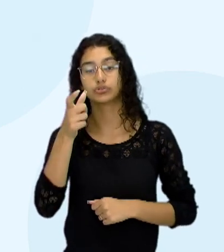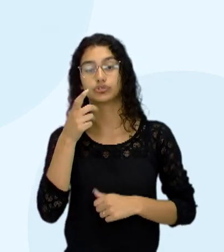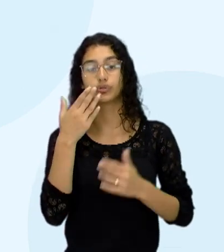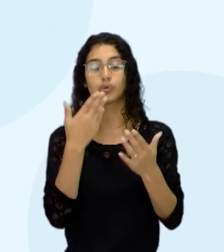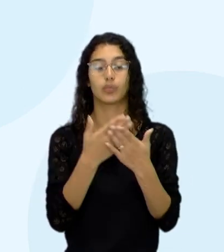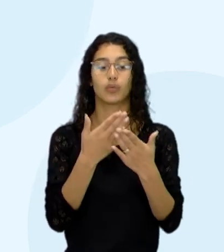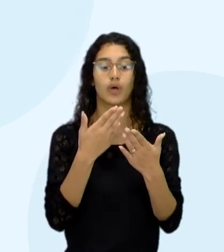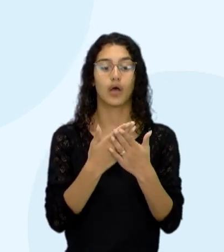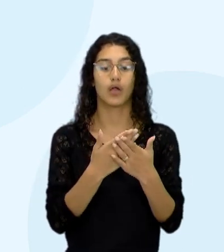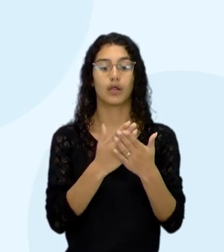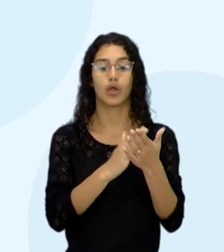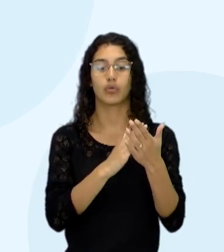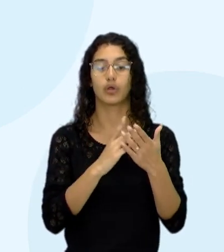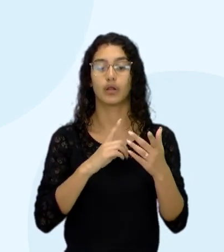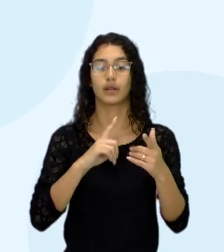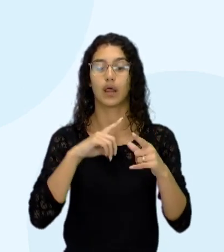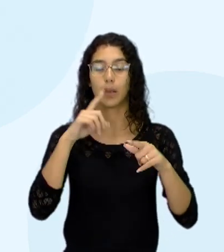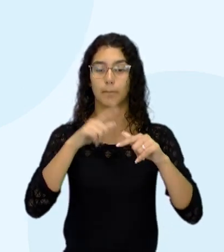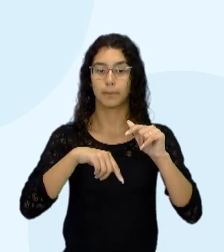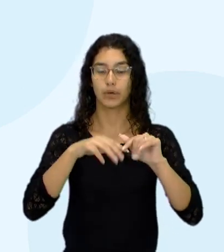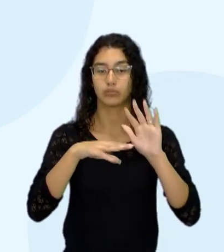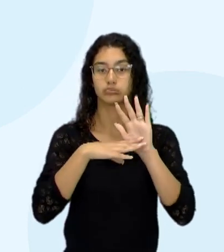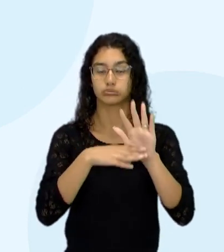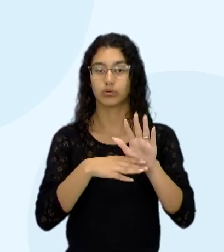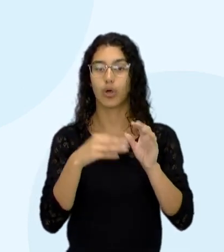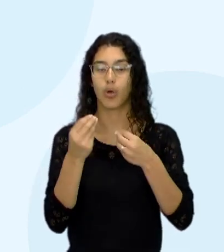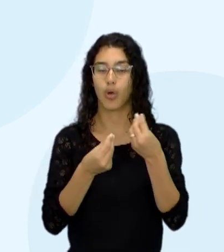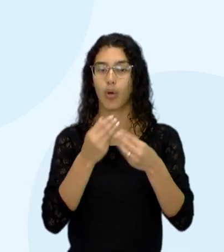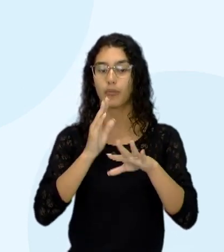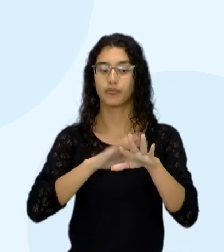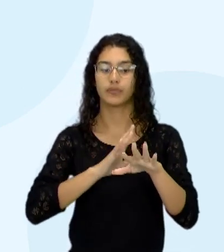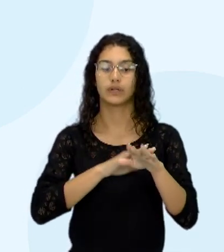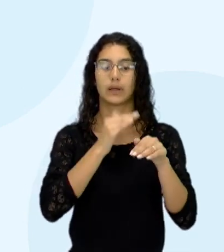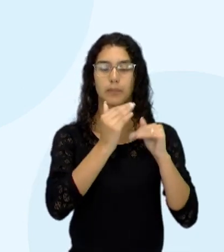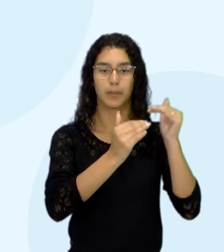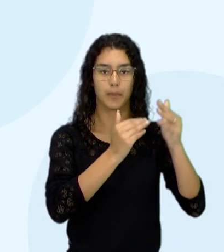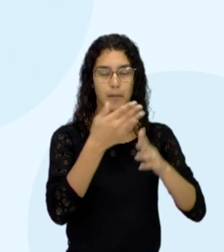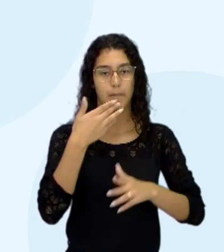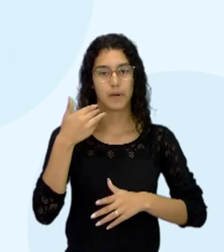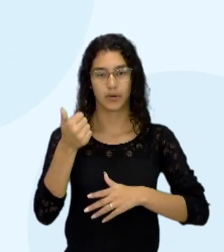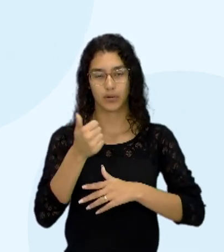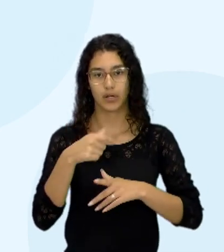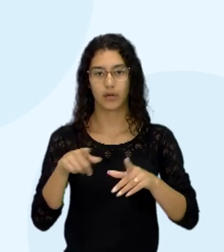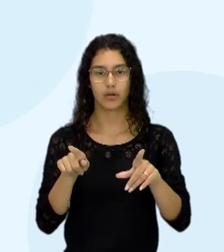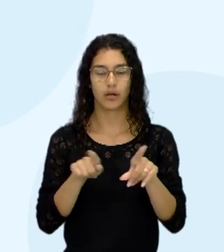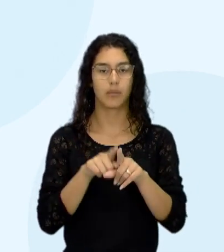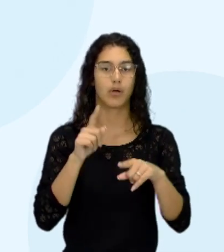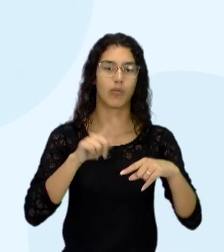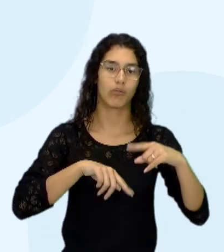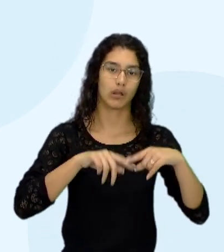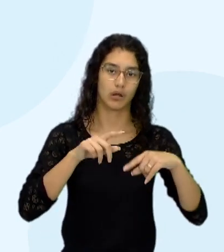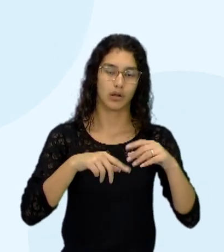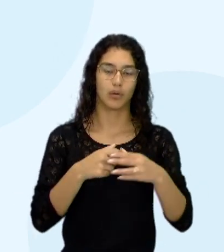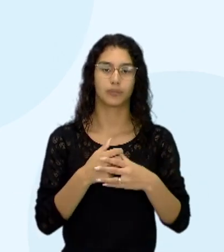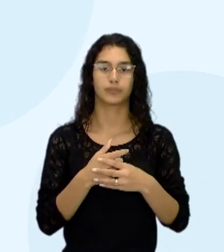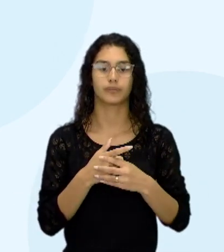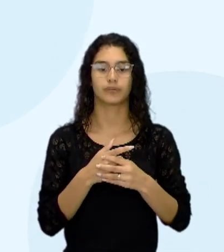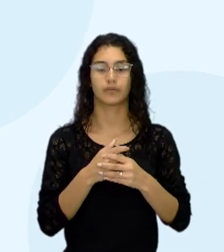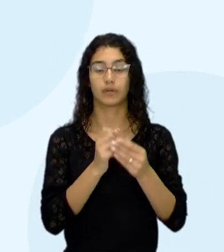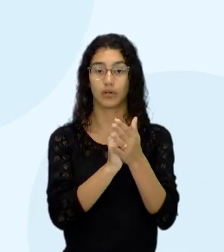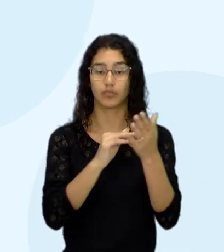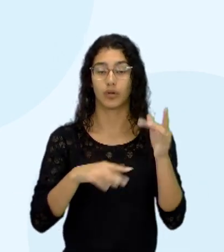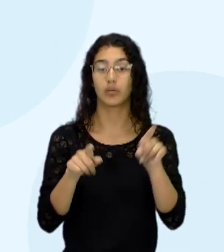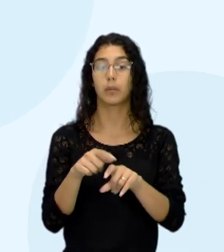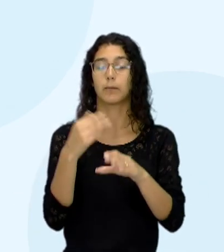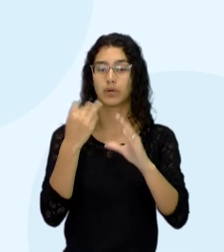sem a ajuda do professor tem as orientações de como proceder para aproveitar melhor o material, tem uma tarefa também que será